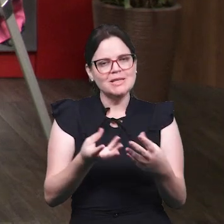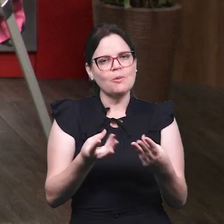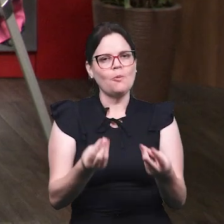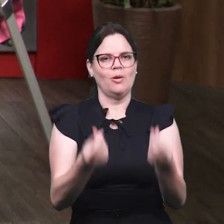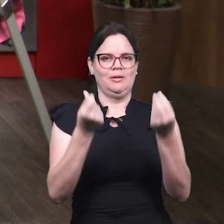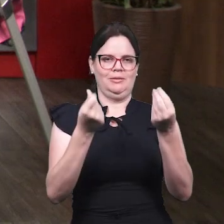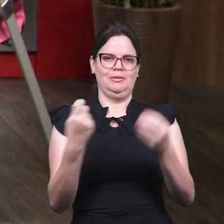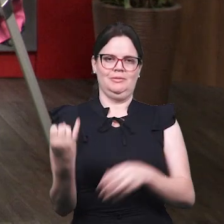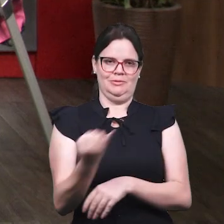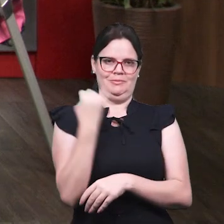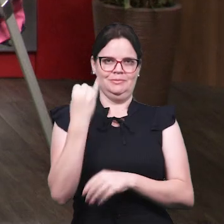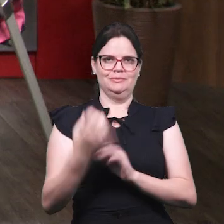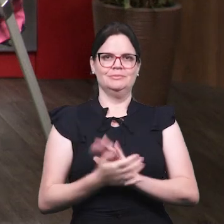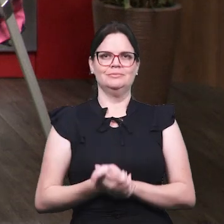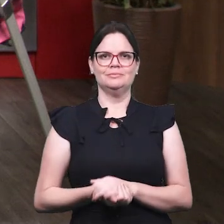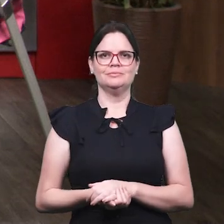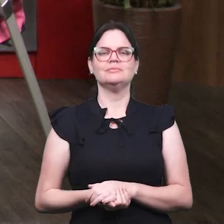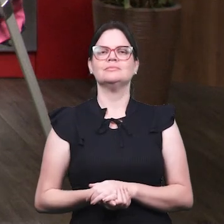é importante.